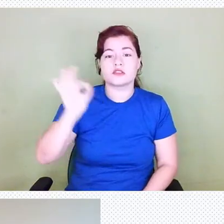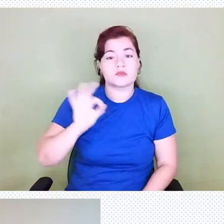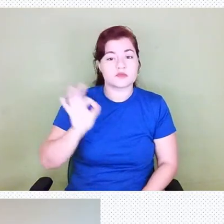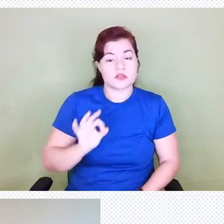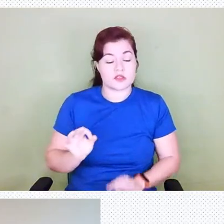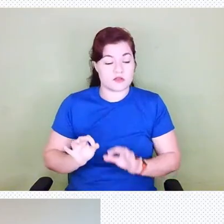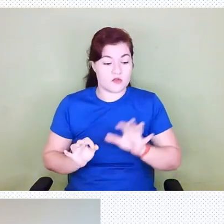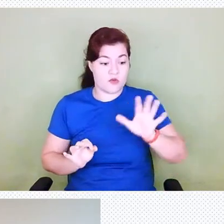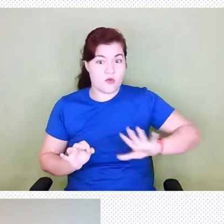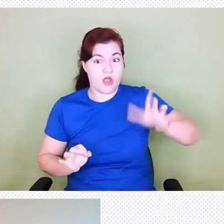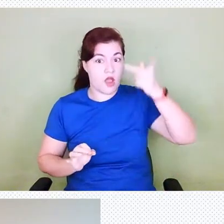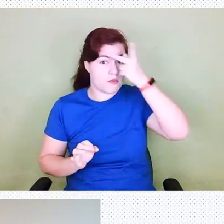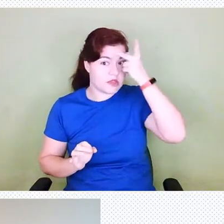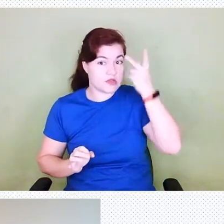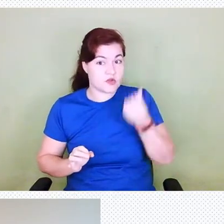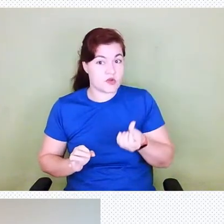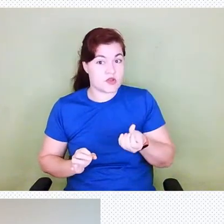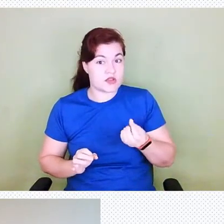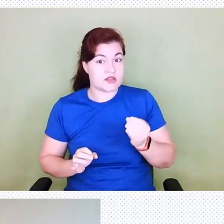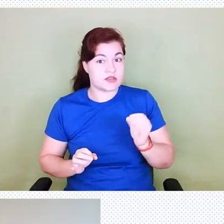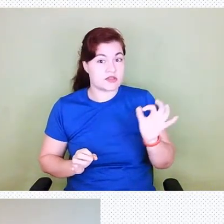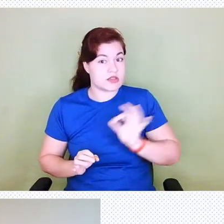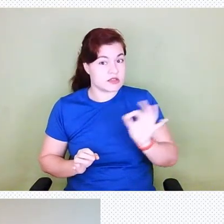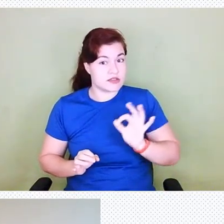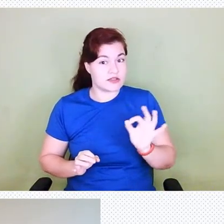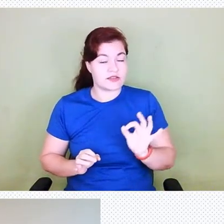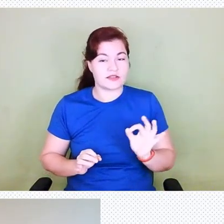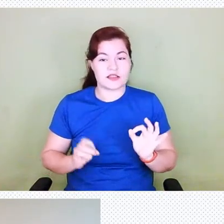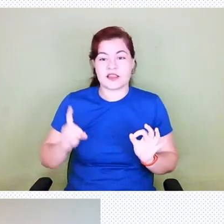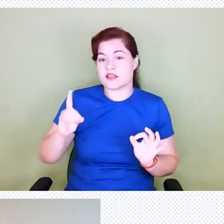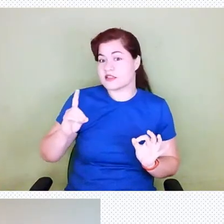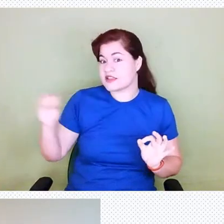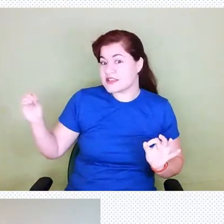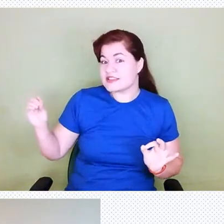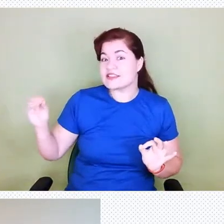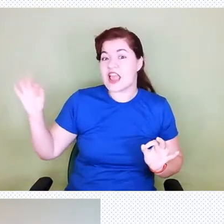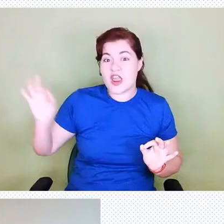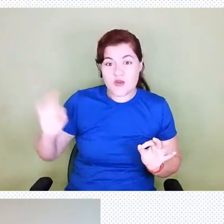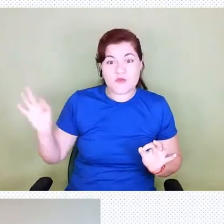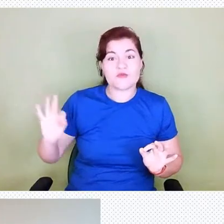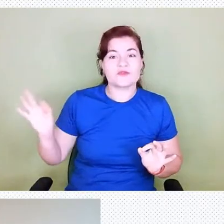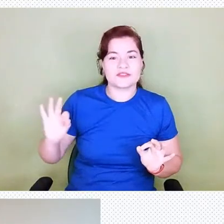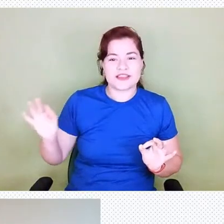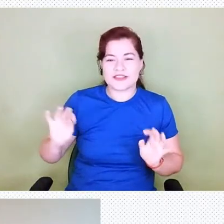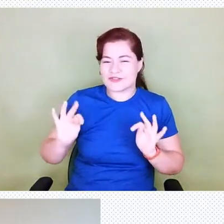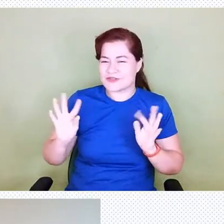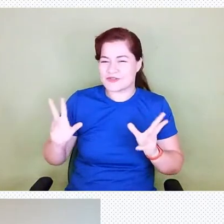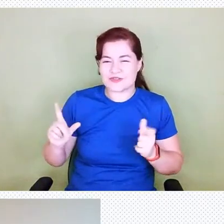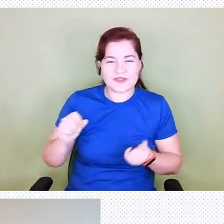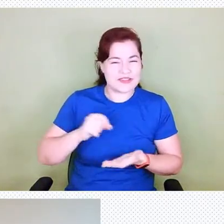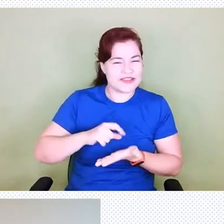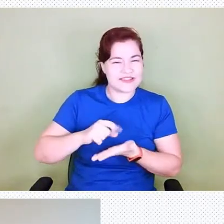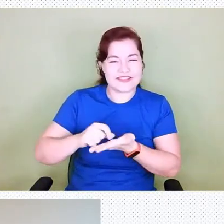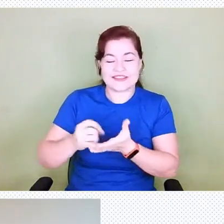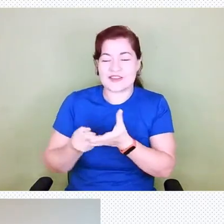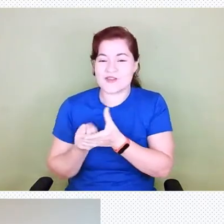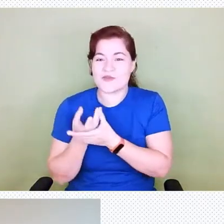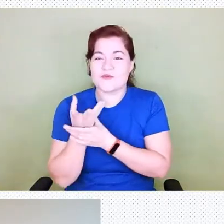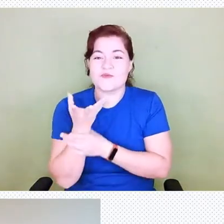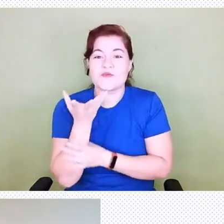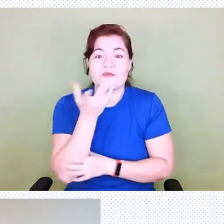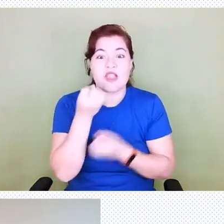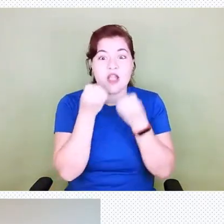outros 60%, e para outros 100%. Todas as sementes germinaram